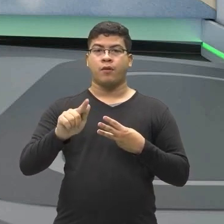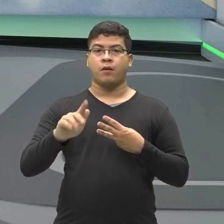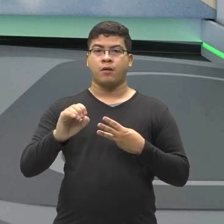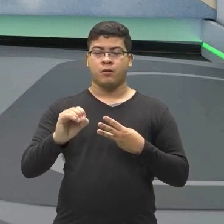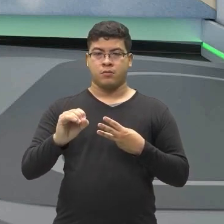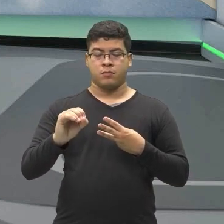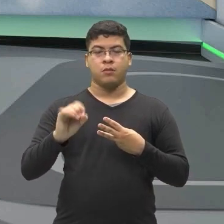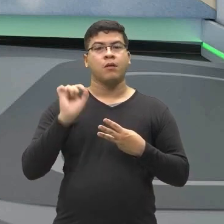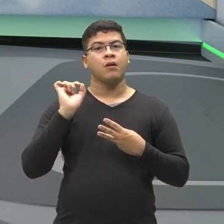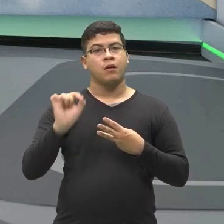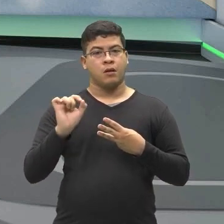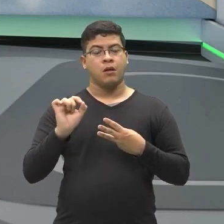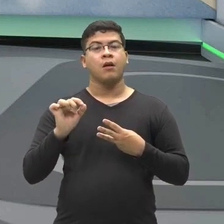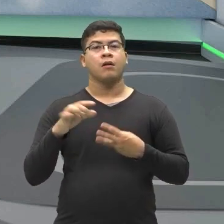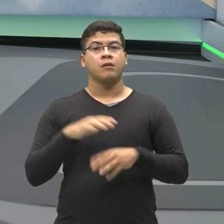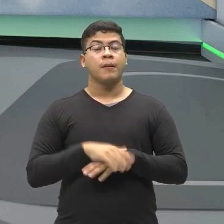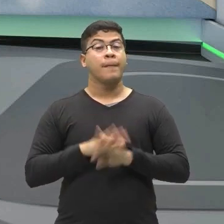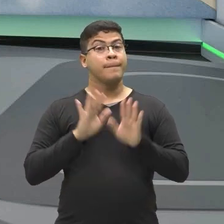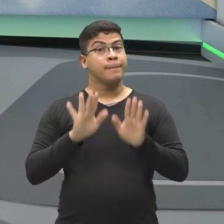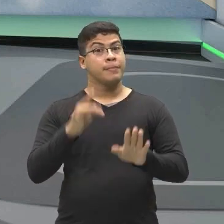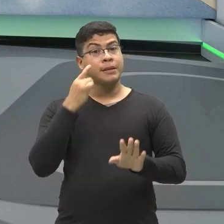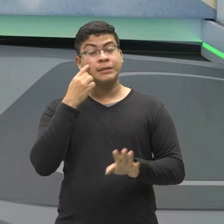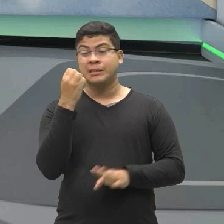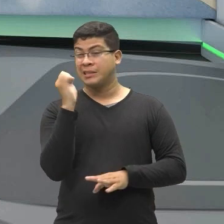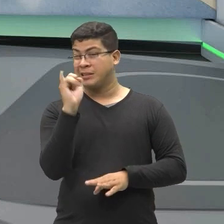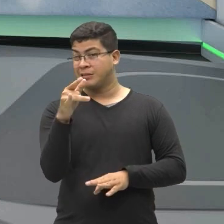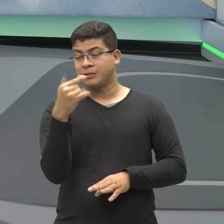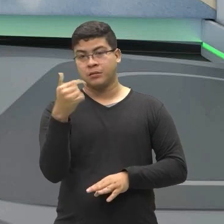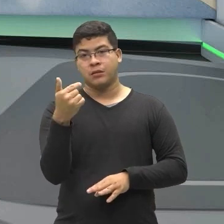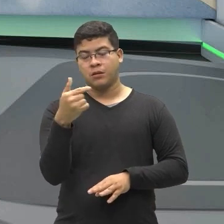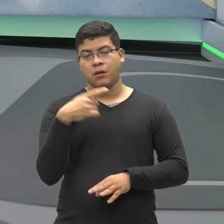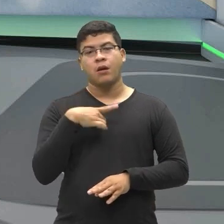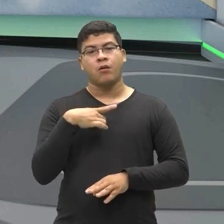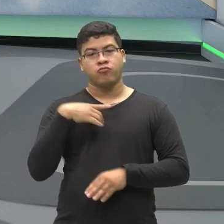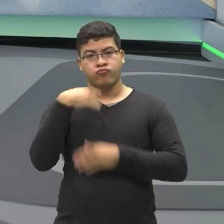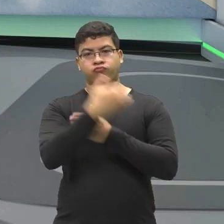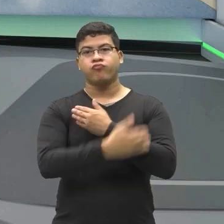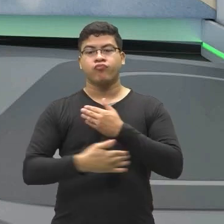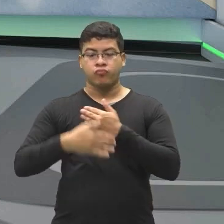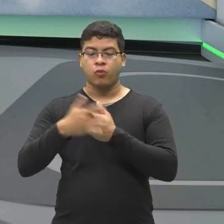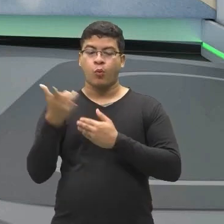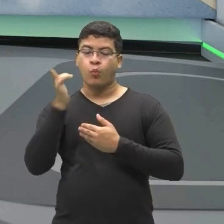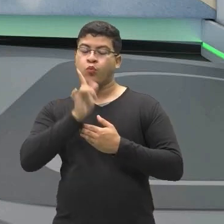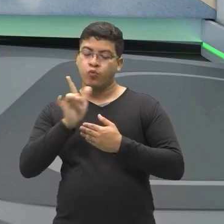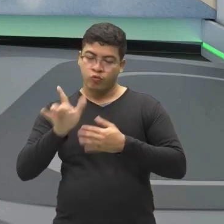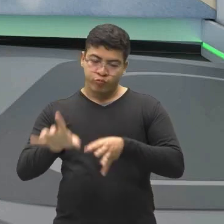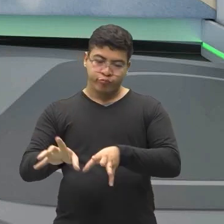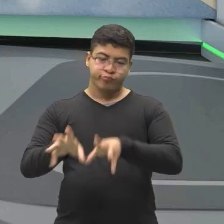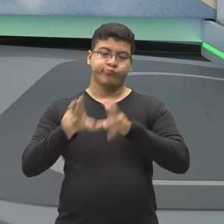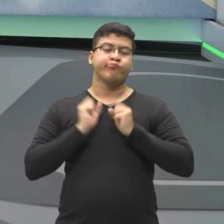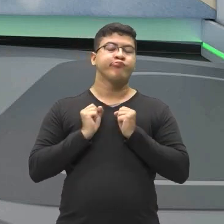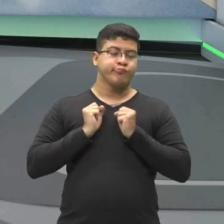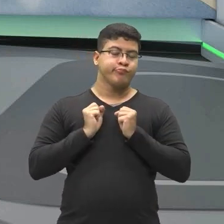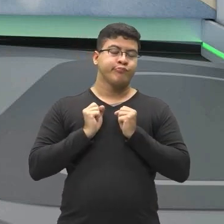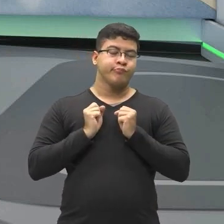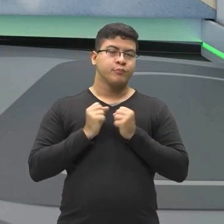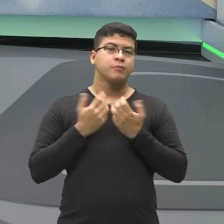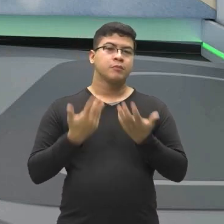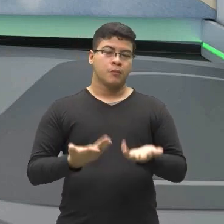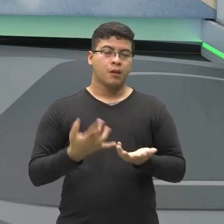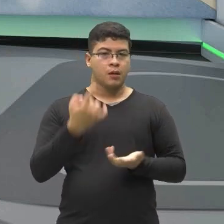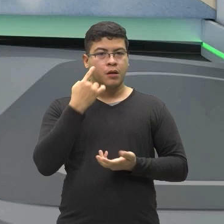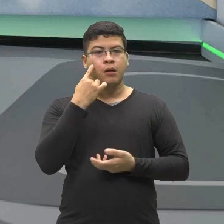que chegue no meu corpo. Mas se ela não funciona, aí eu vou adquirir uma doença infecciosa, tá bom? Então a gente tem